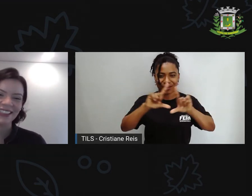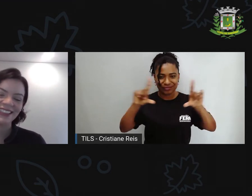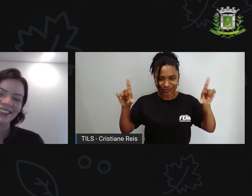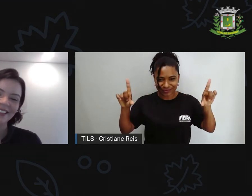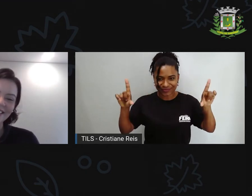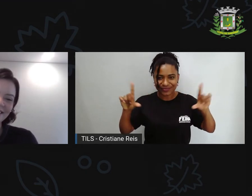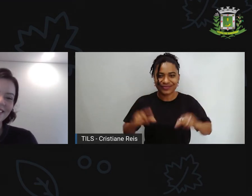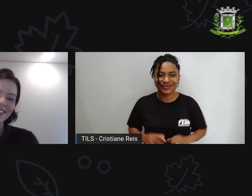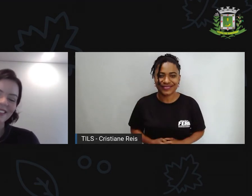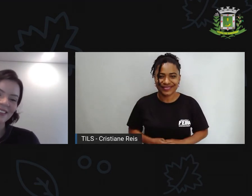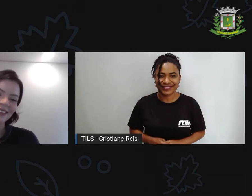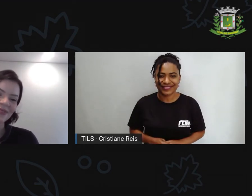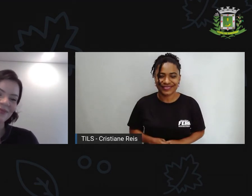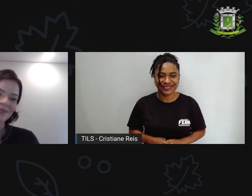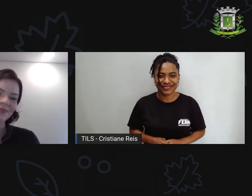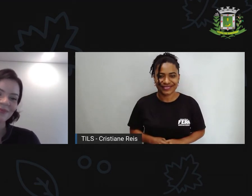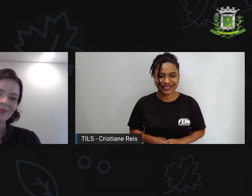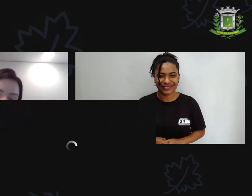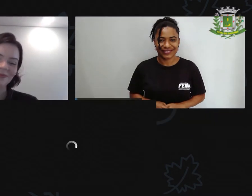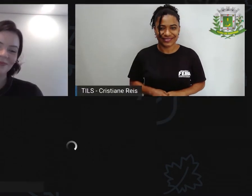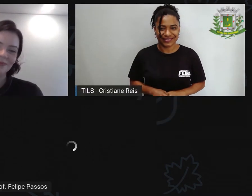detalhe.